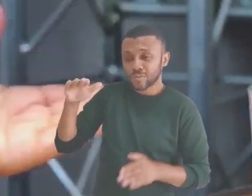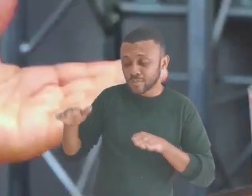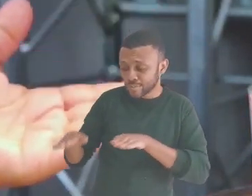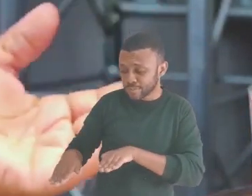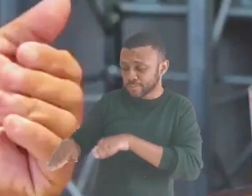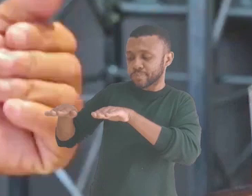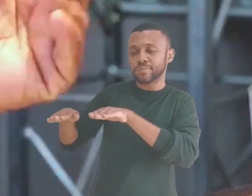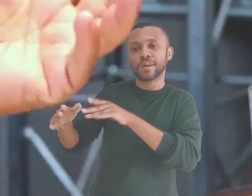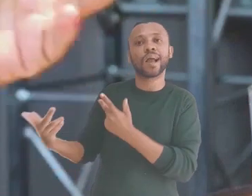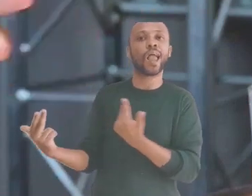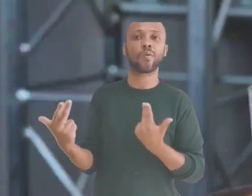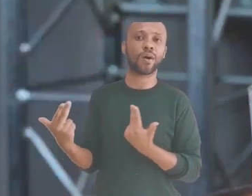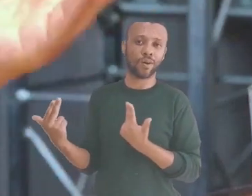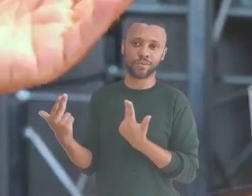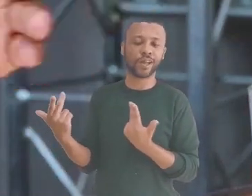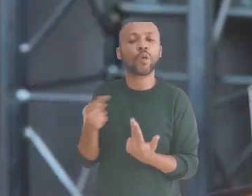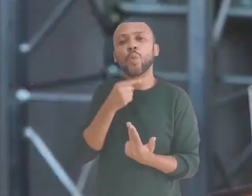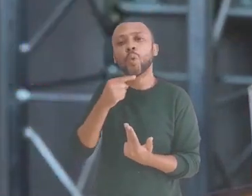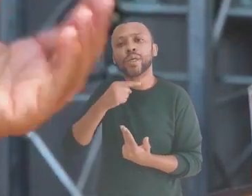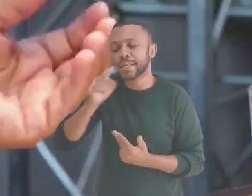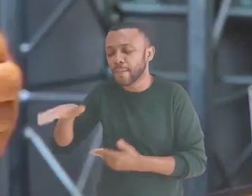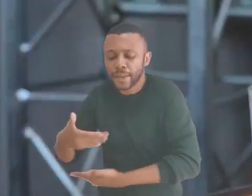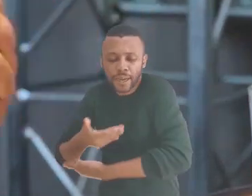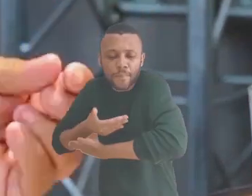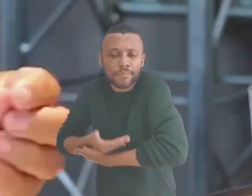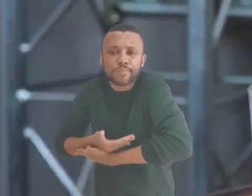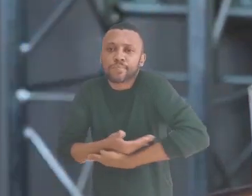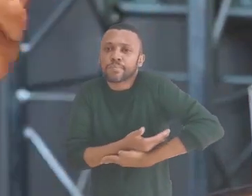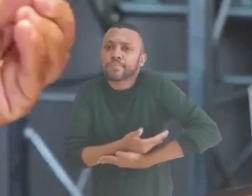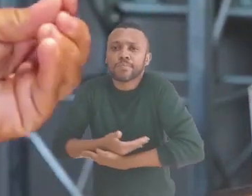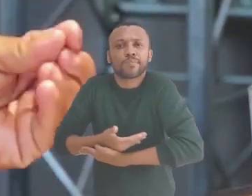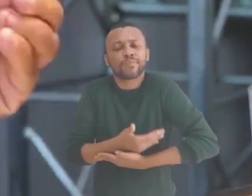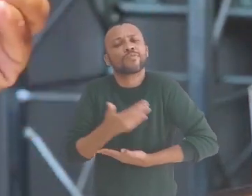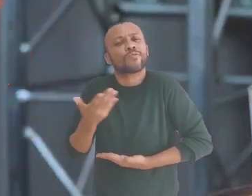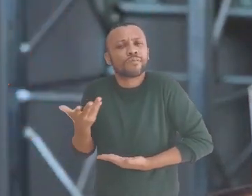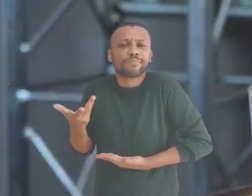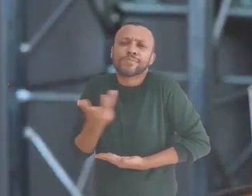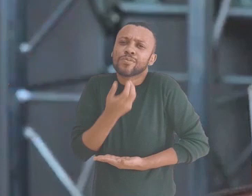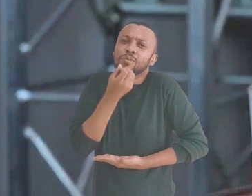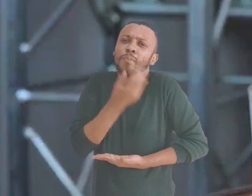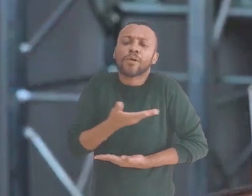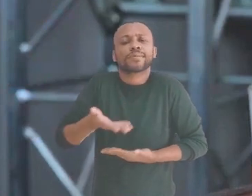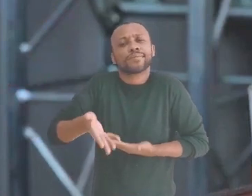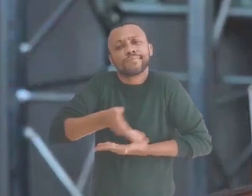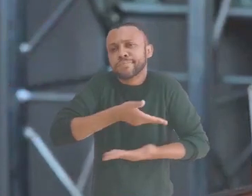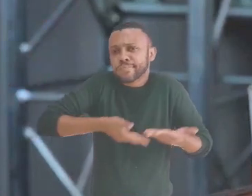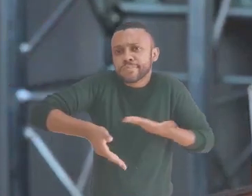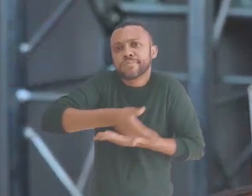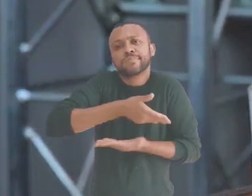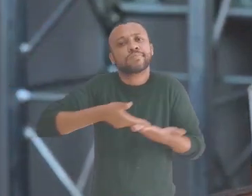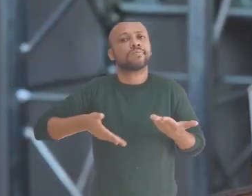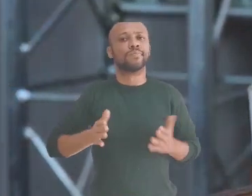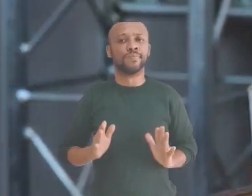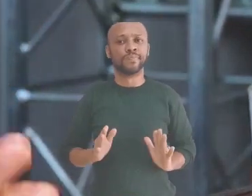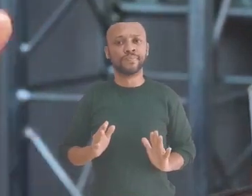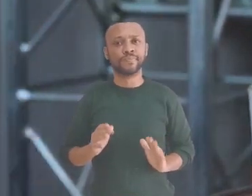pé, né? Sim. Então ele hoje, além de lindo, maravilhoso, está se tornando um grande profissional,